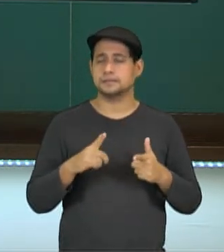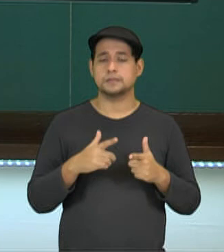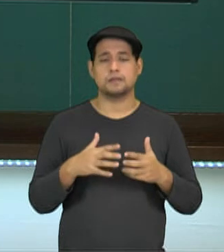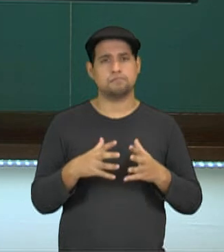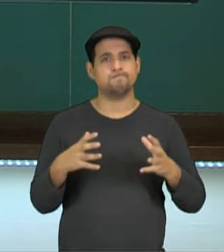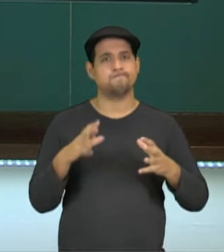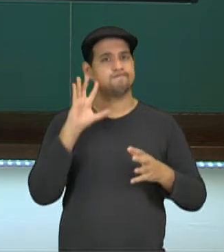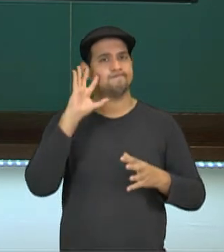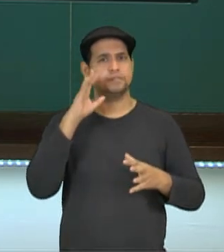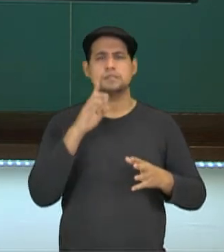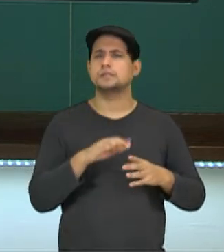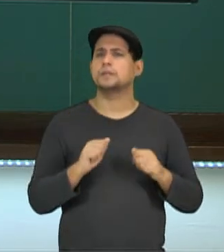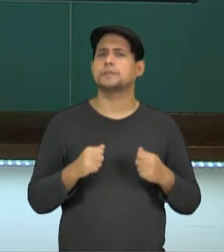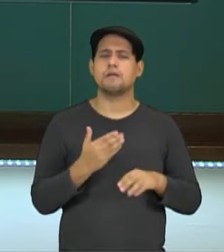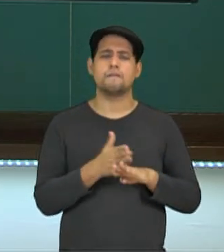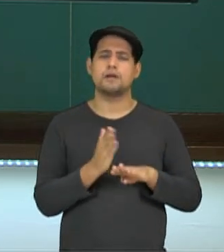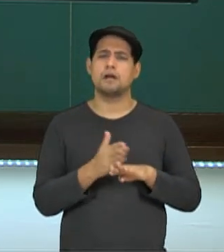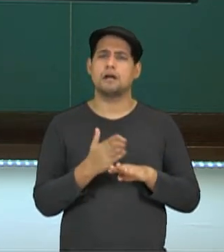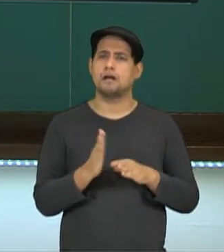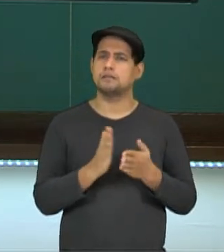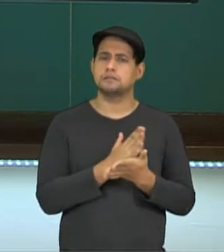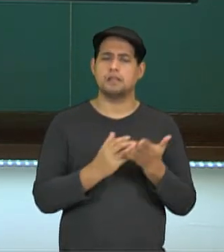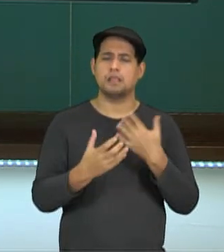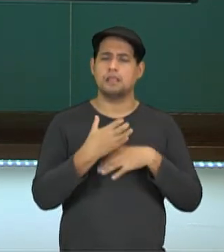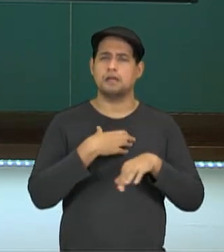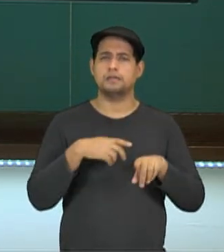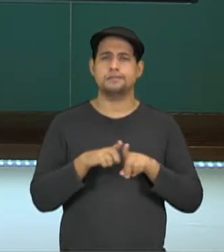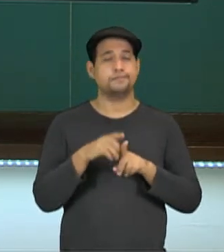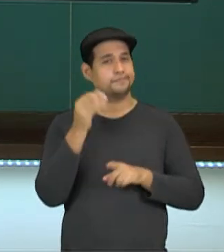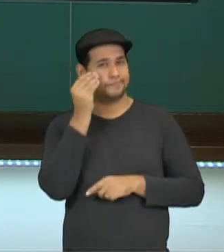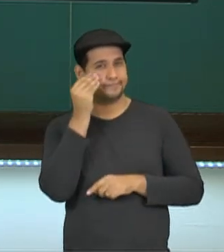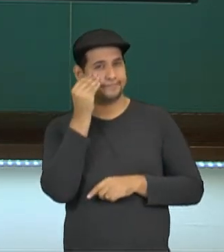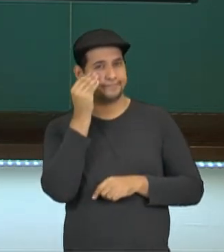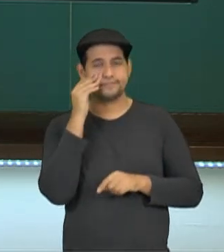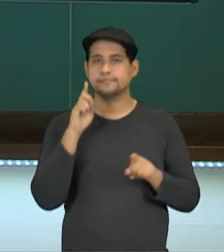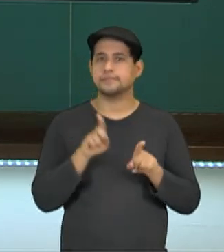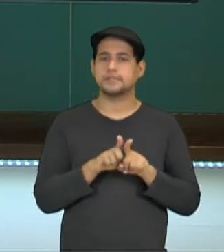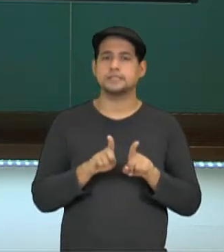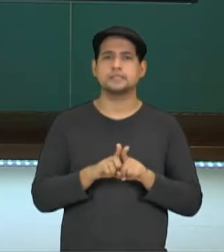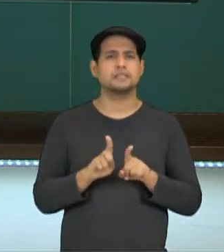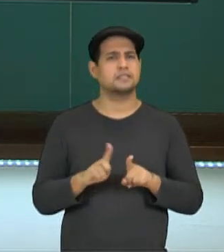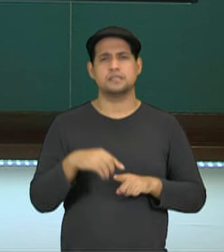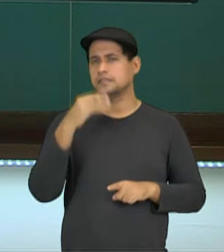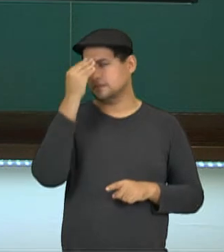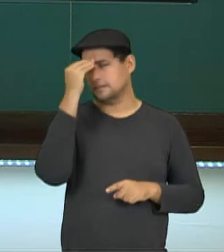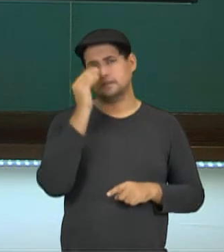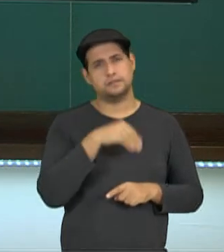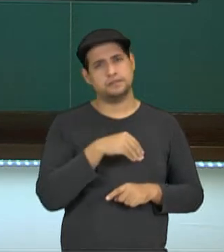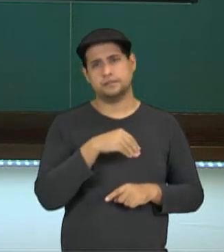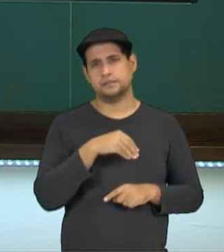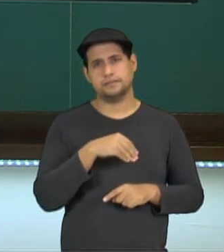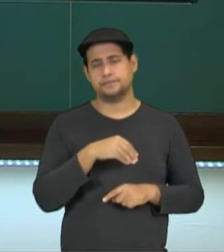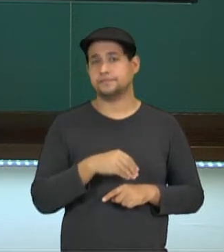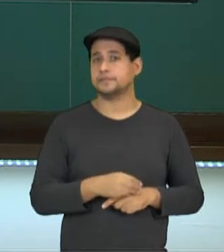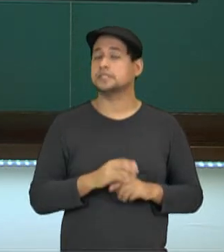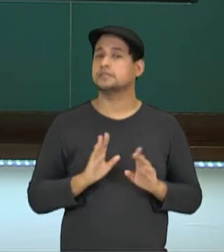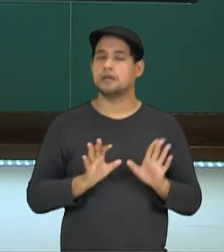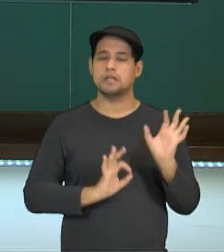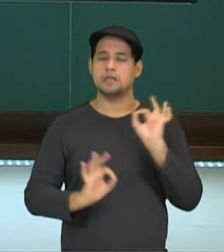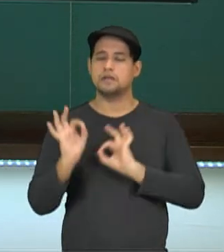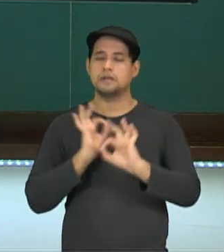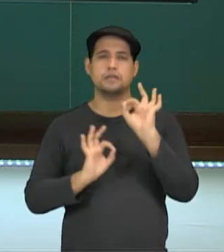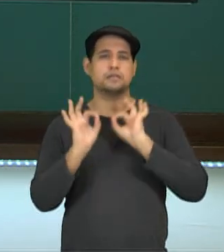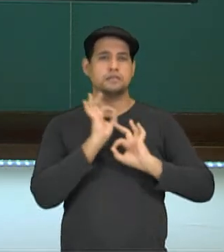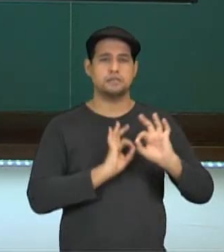problemas. Devemos praticar a resiliência, a perseverança e não desistir, né? Através da